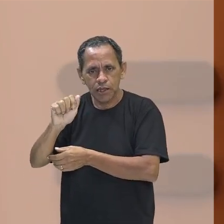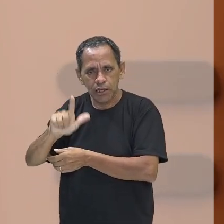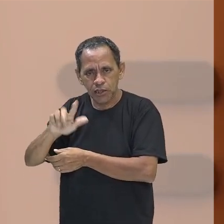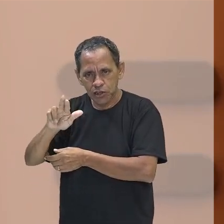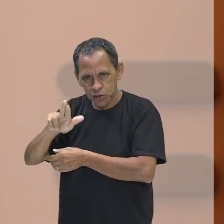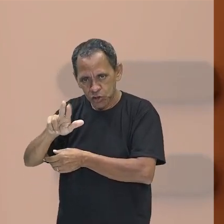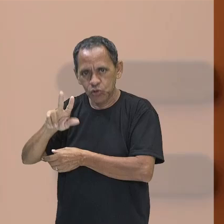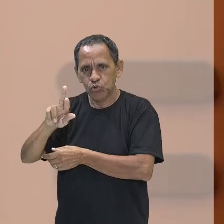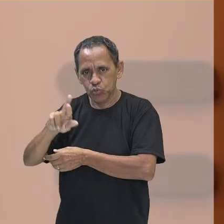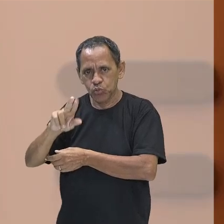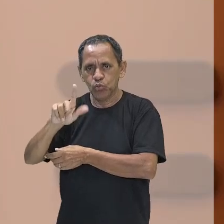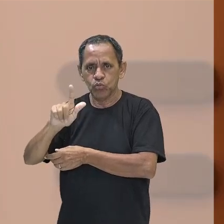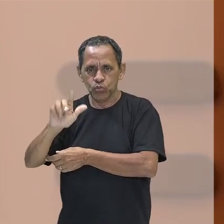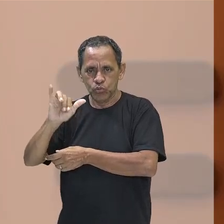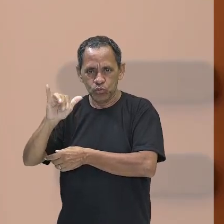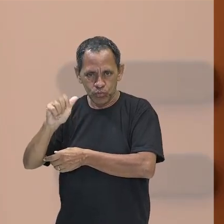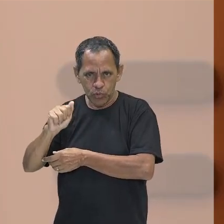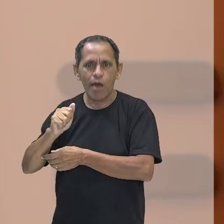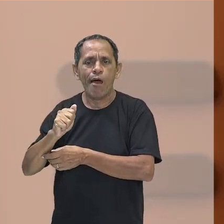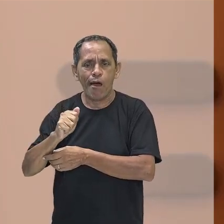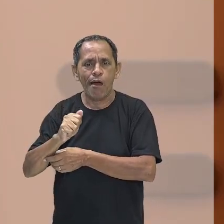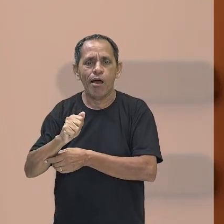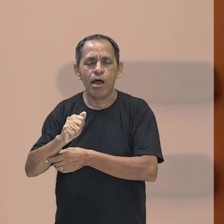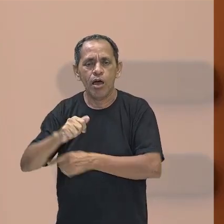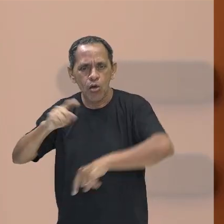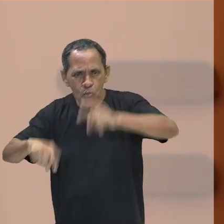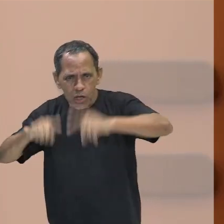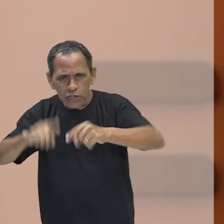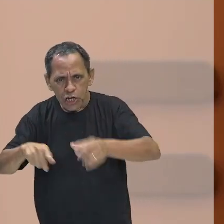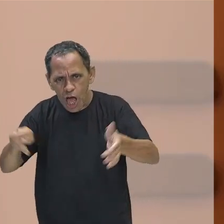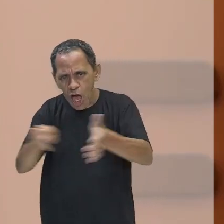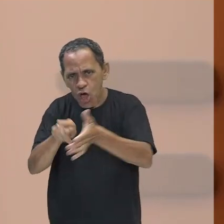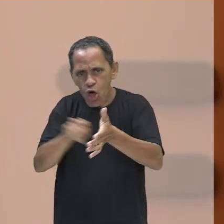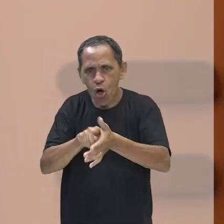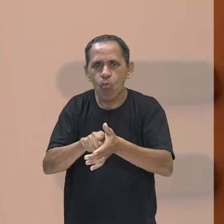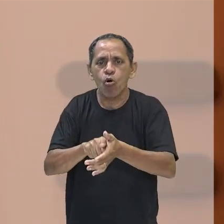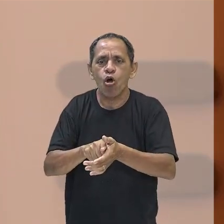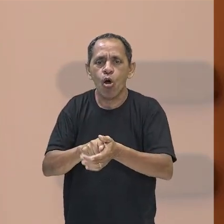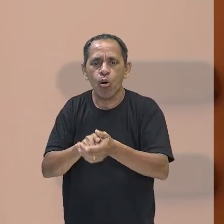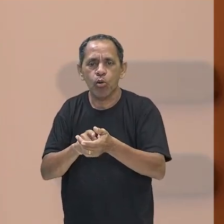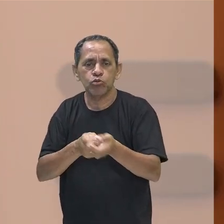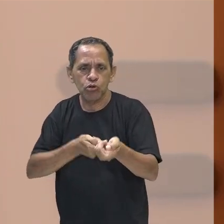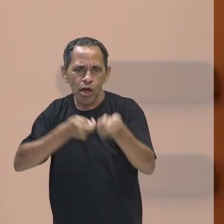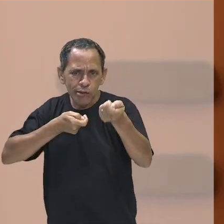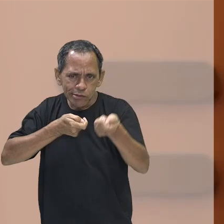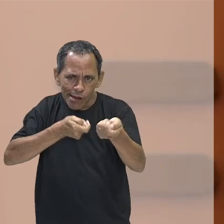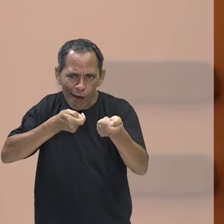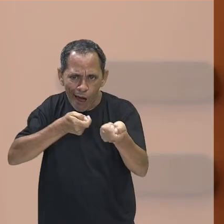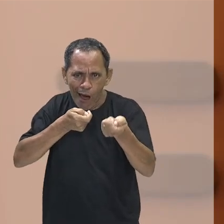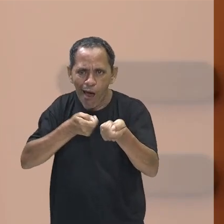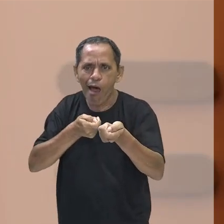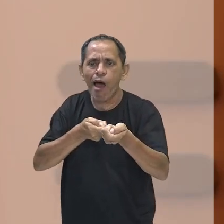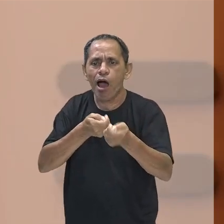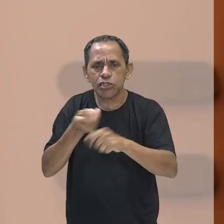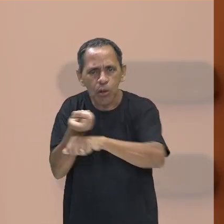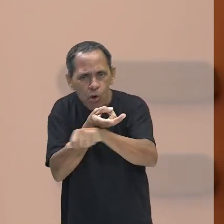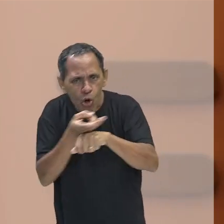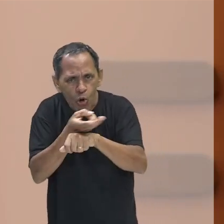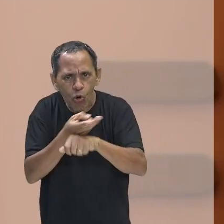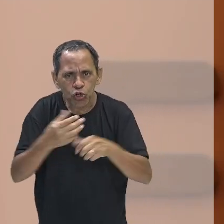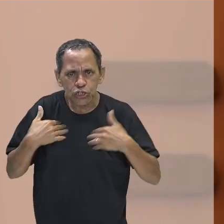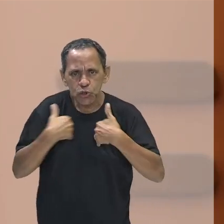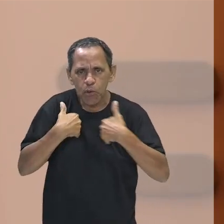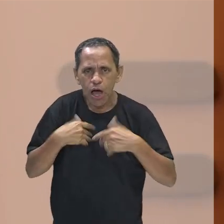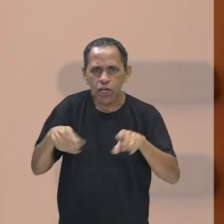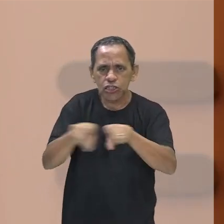de caça e de pesca. Saímos então da idade da pedra lascada, onde os instrumentos de trabalho de